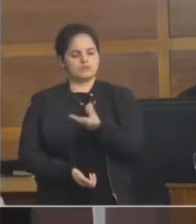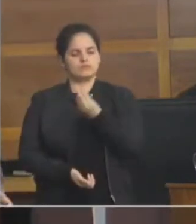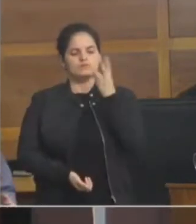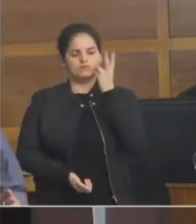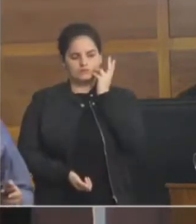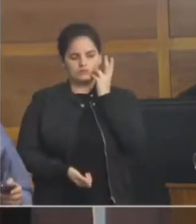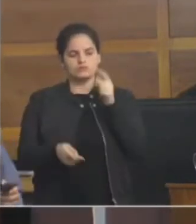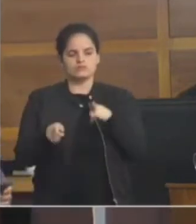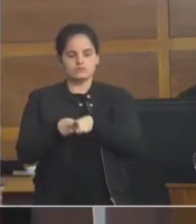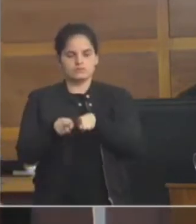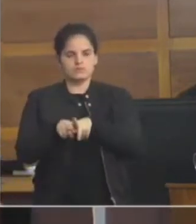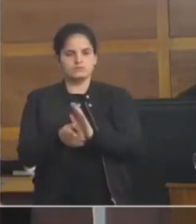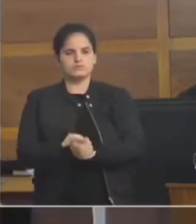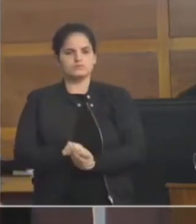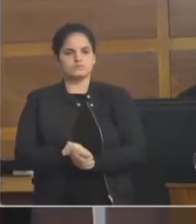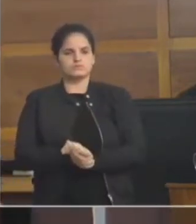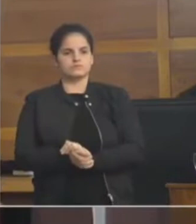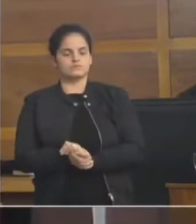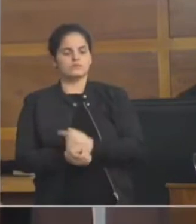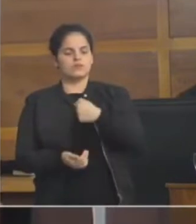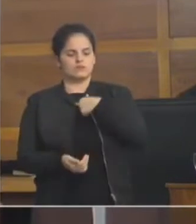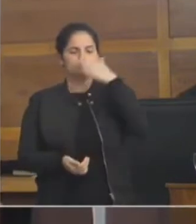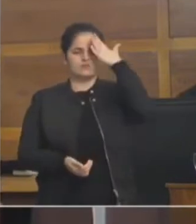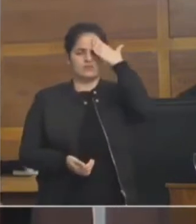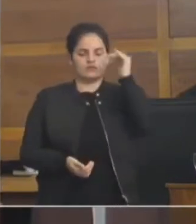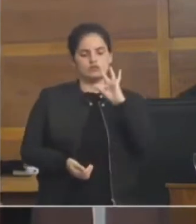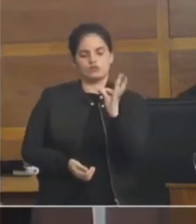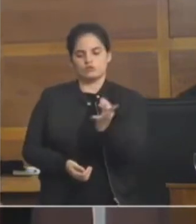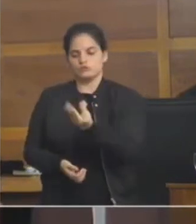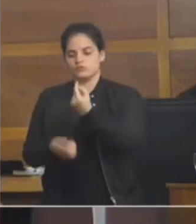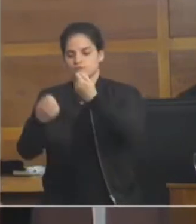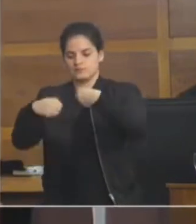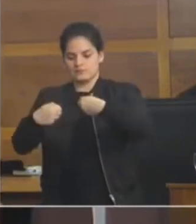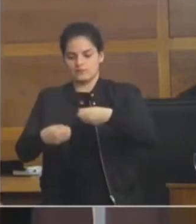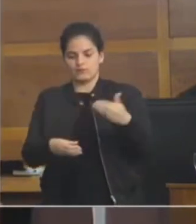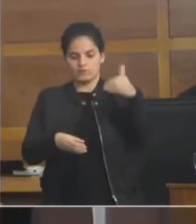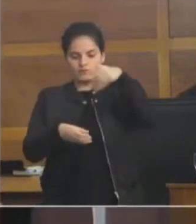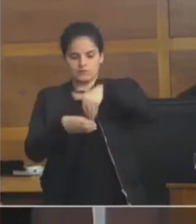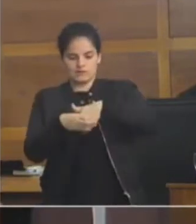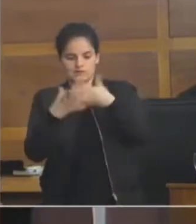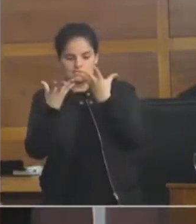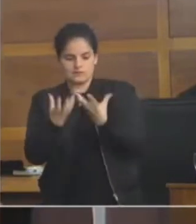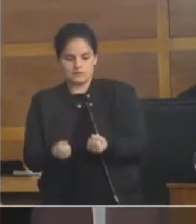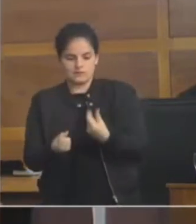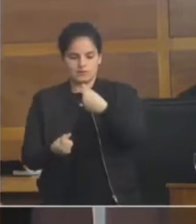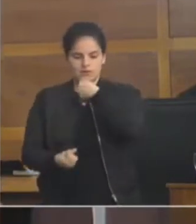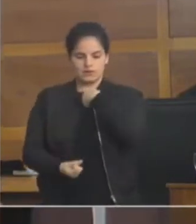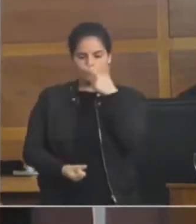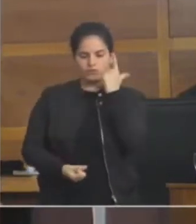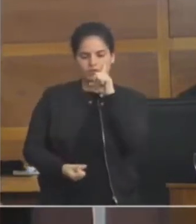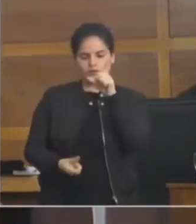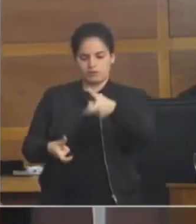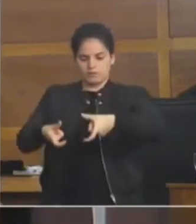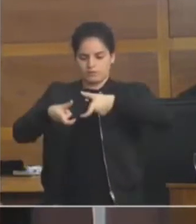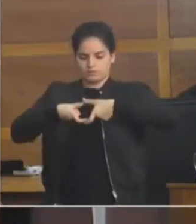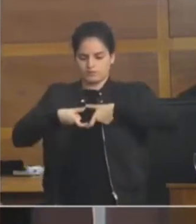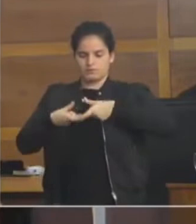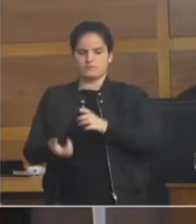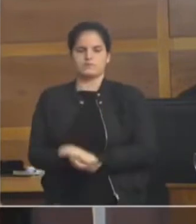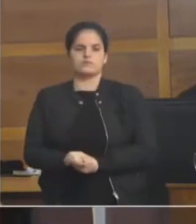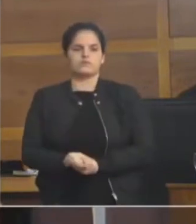sei que também teve que ter o aval de todos para que pudesse passar e eu pudesse ter essa honra de receber essa